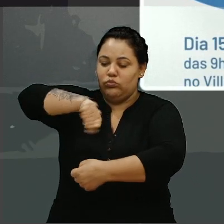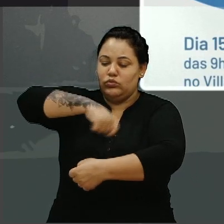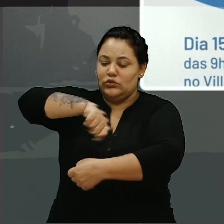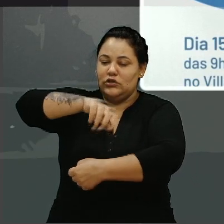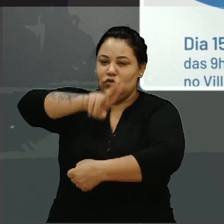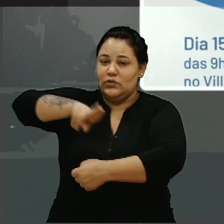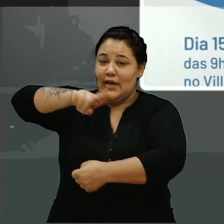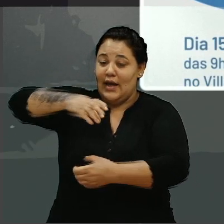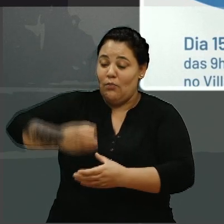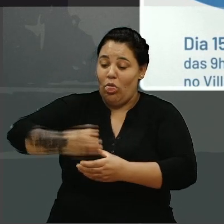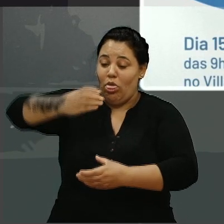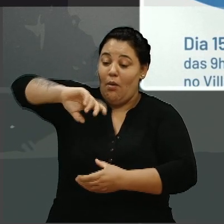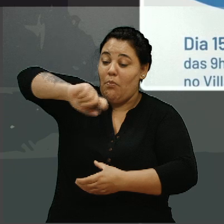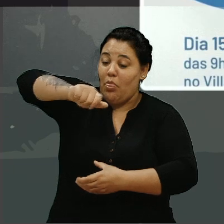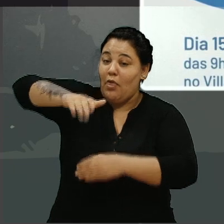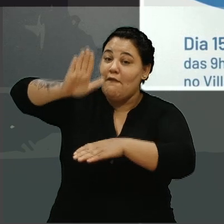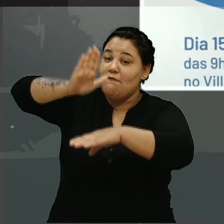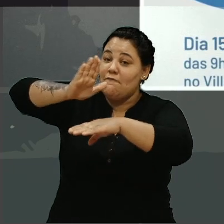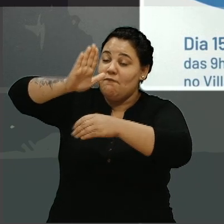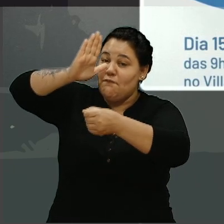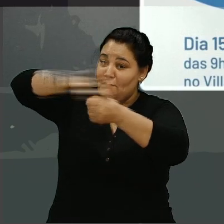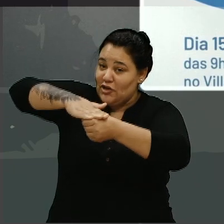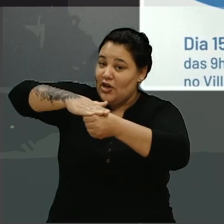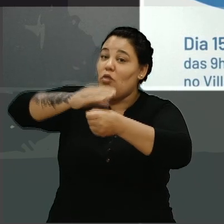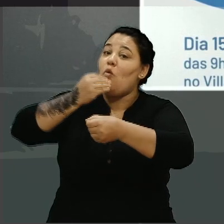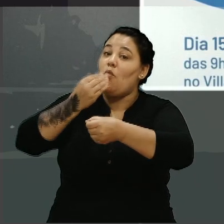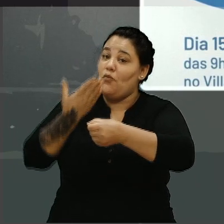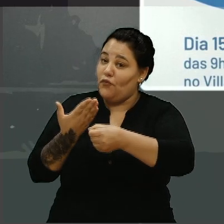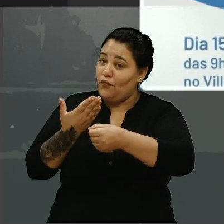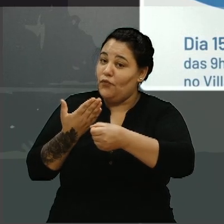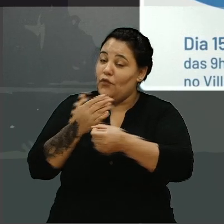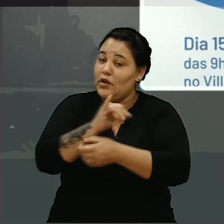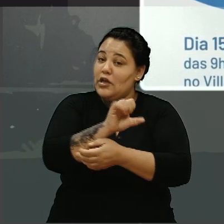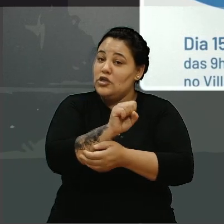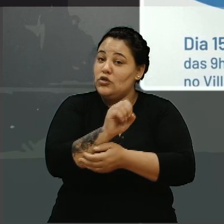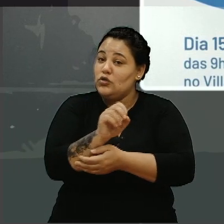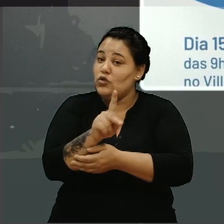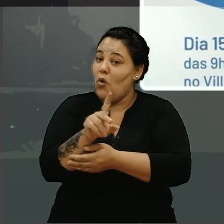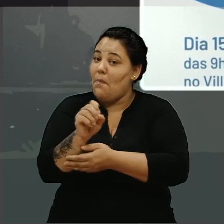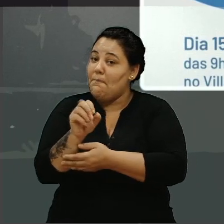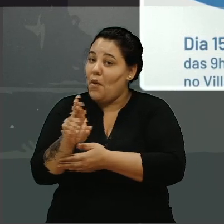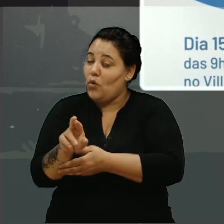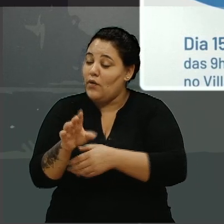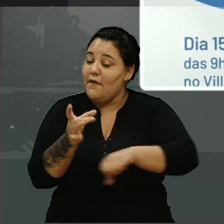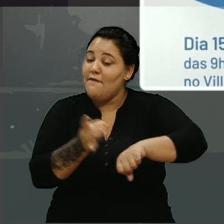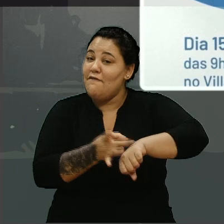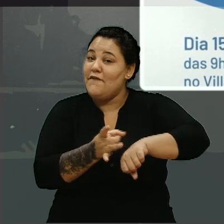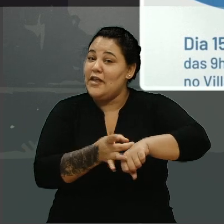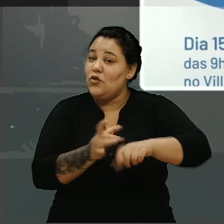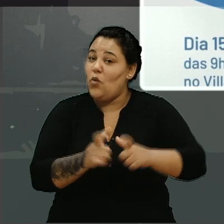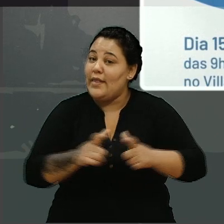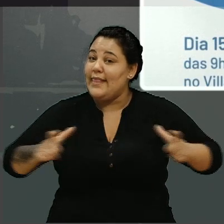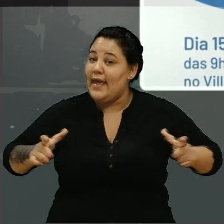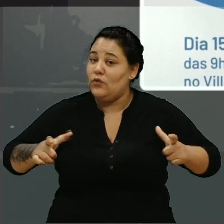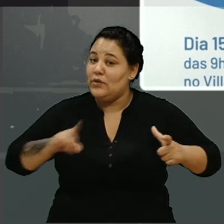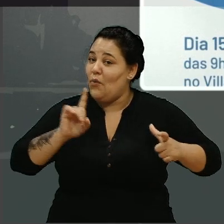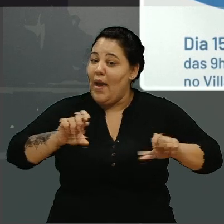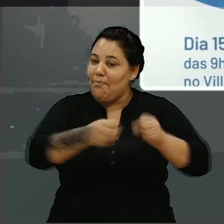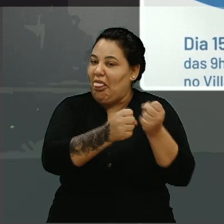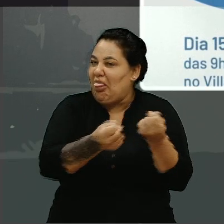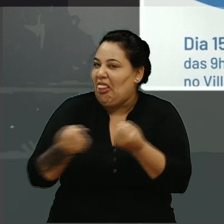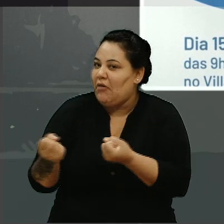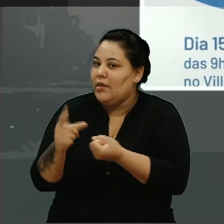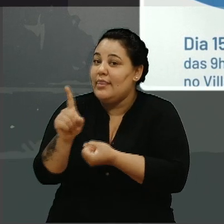garrafas fechadas, né, por óbvio, isopor, vidros, mas não cacos de vidro, vidros inteiros, as